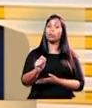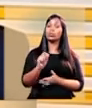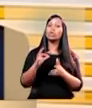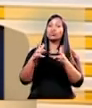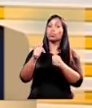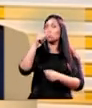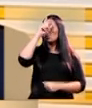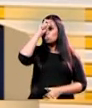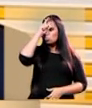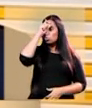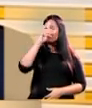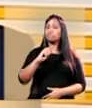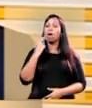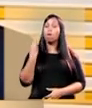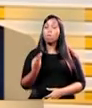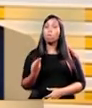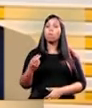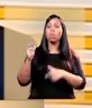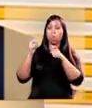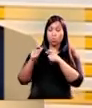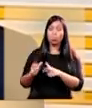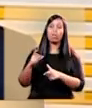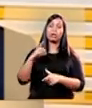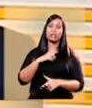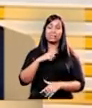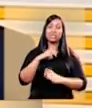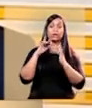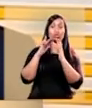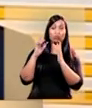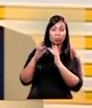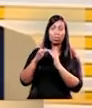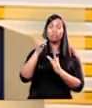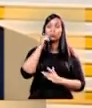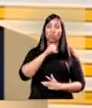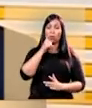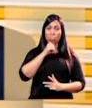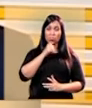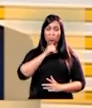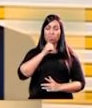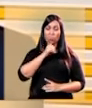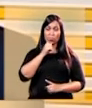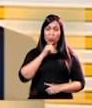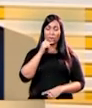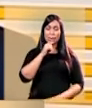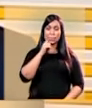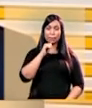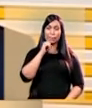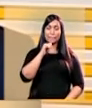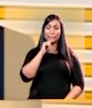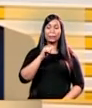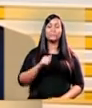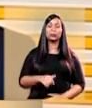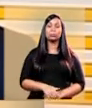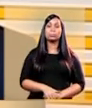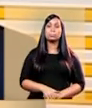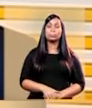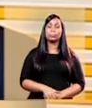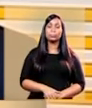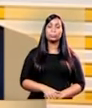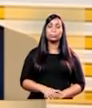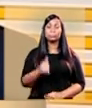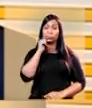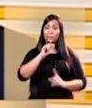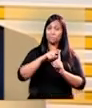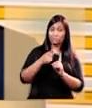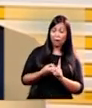todo hospital ou todo estabelecimento que tenha contato com aquilo que nós acabamos de dizer a respeito das pessoas, com